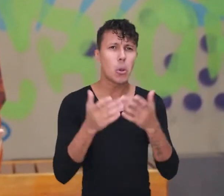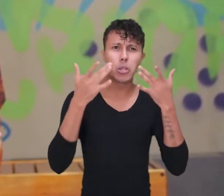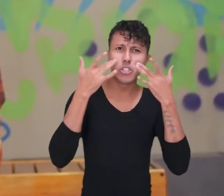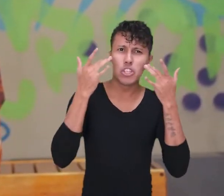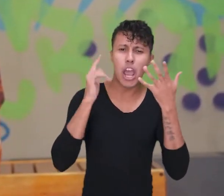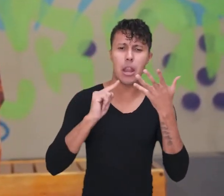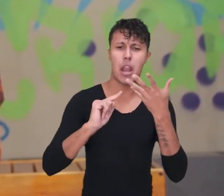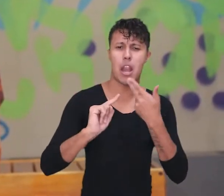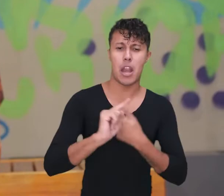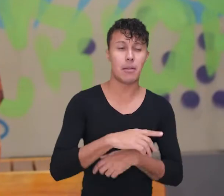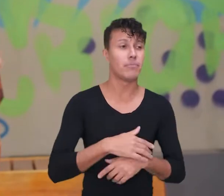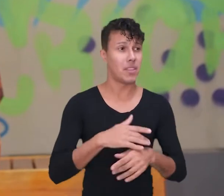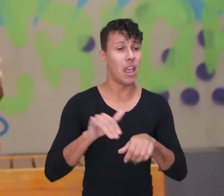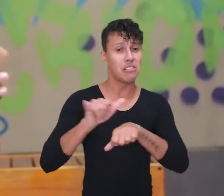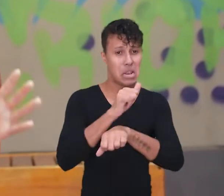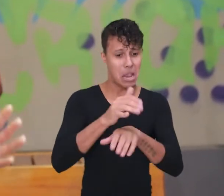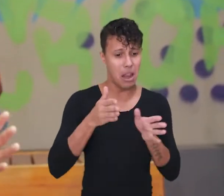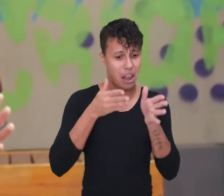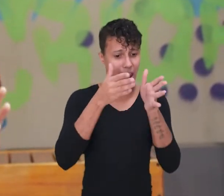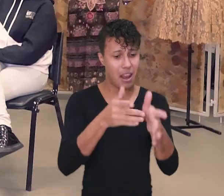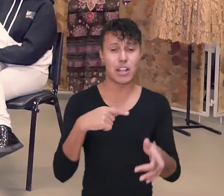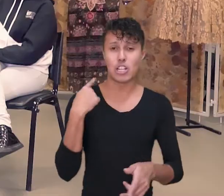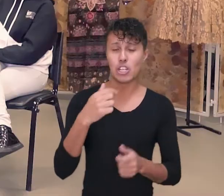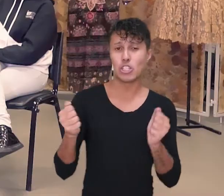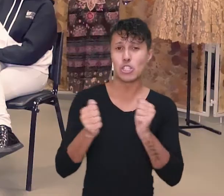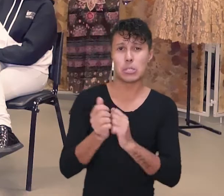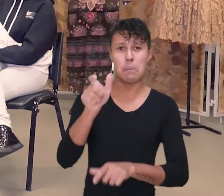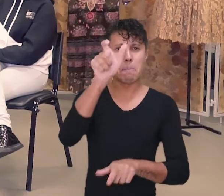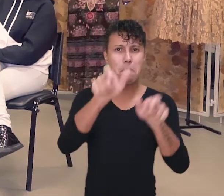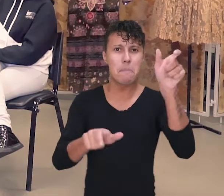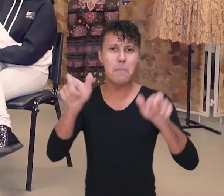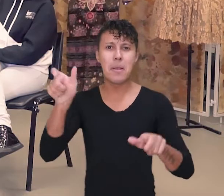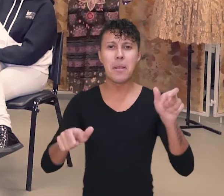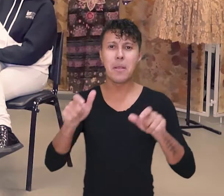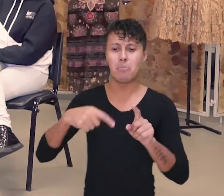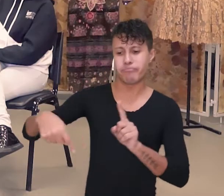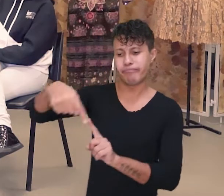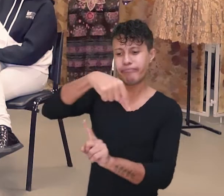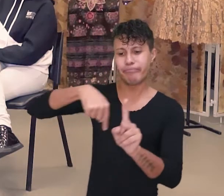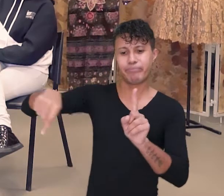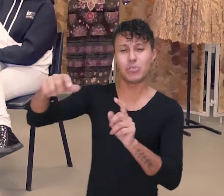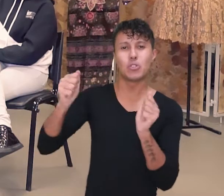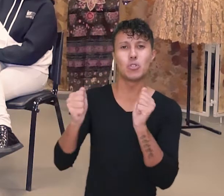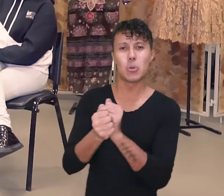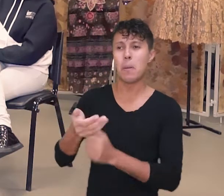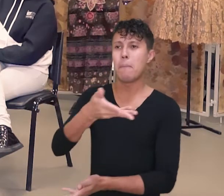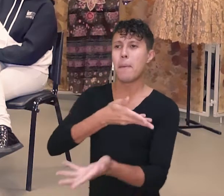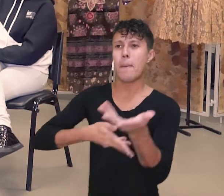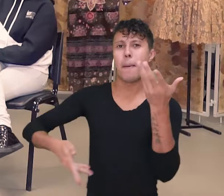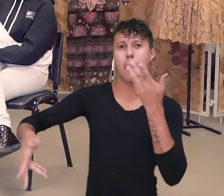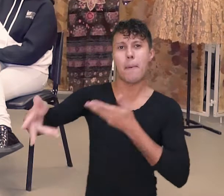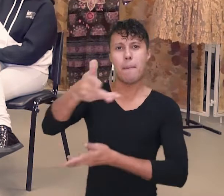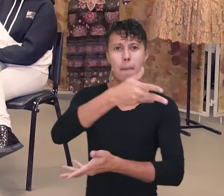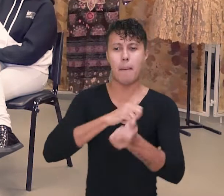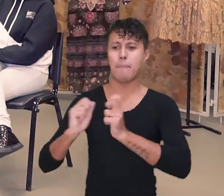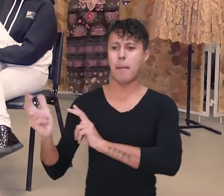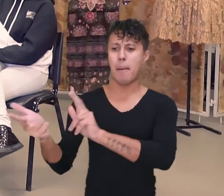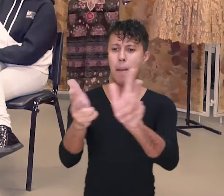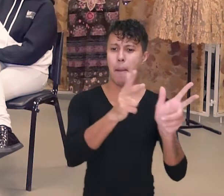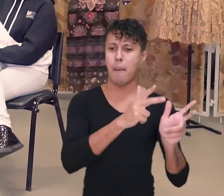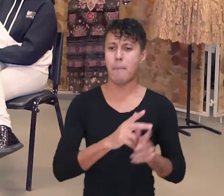é meio que o caminho mesmo, a gente se unir junto com as pessoas que estão ao nosso redor, que também dialogam com essas